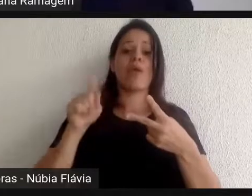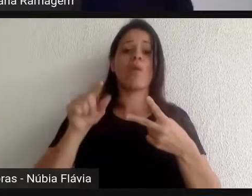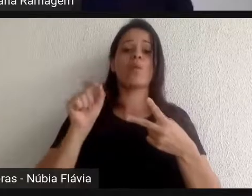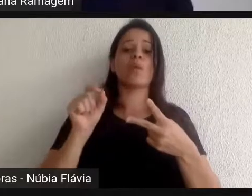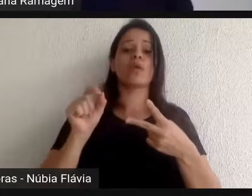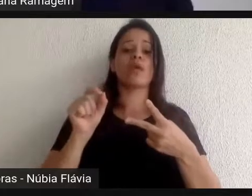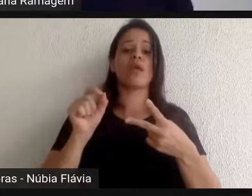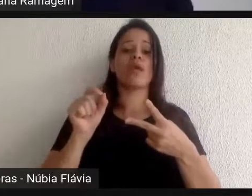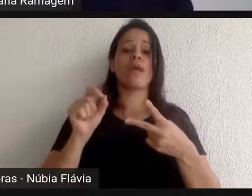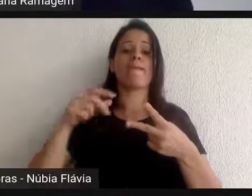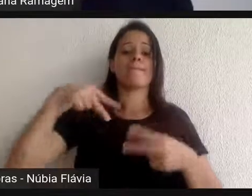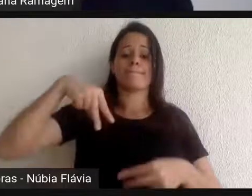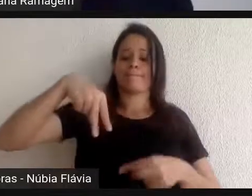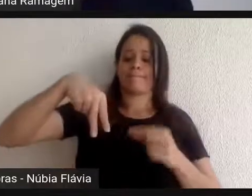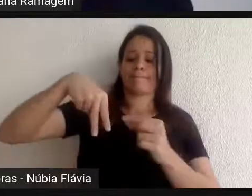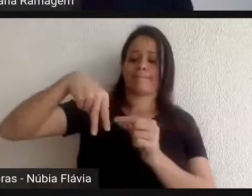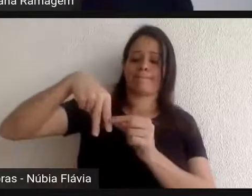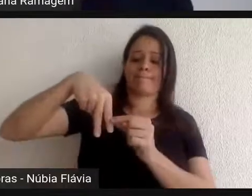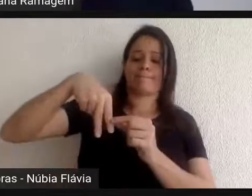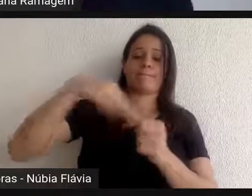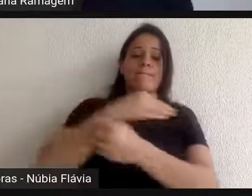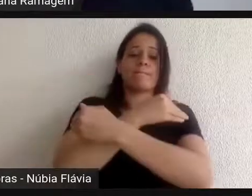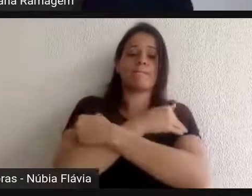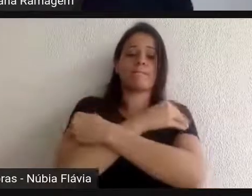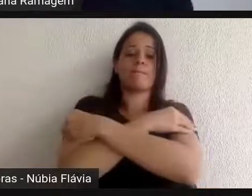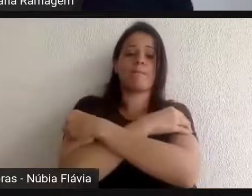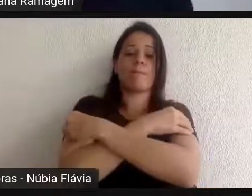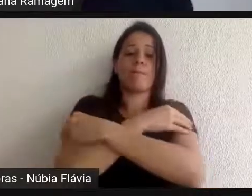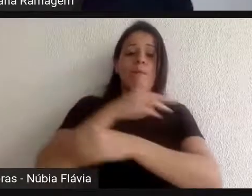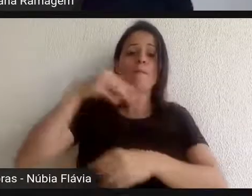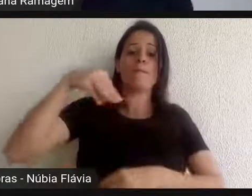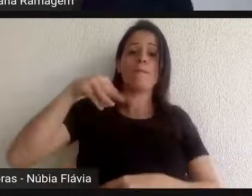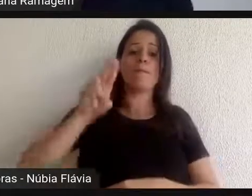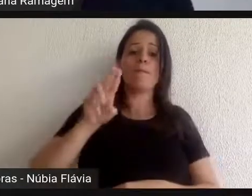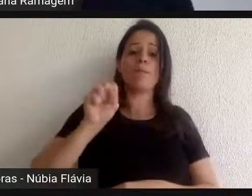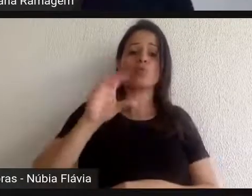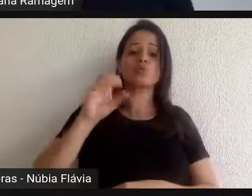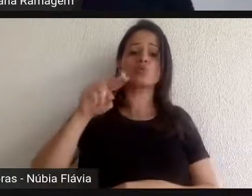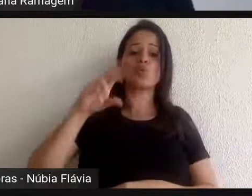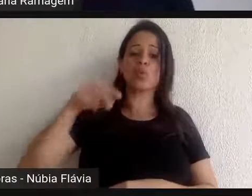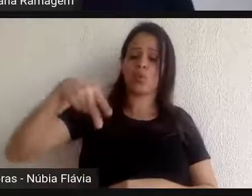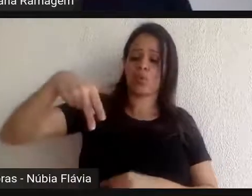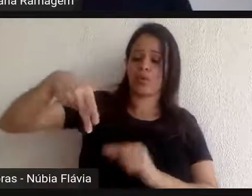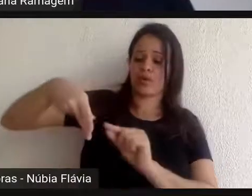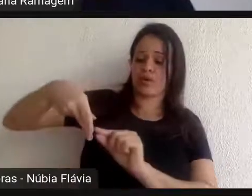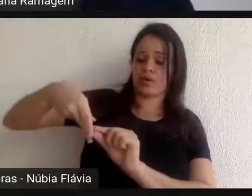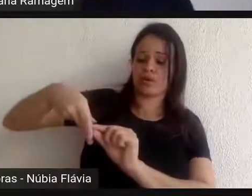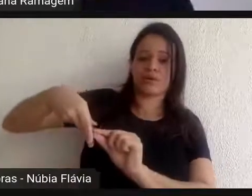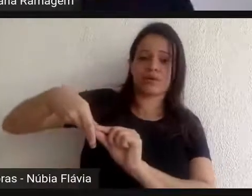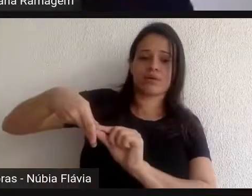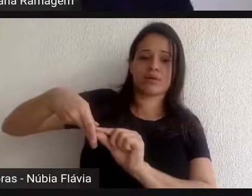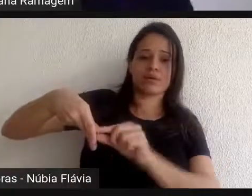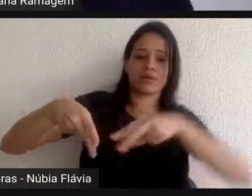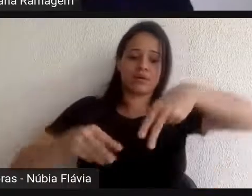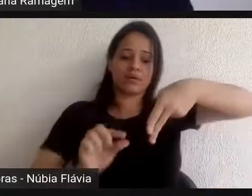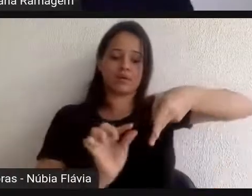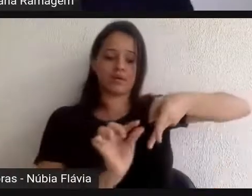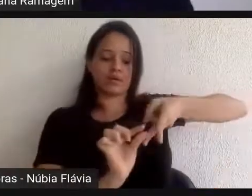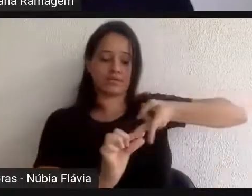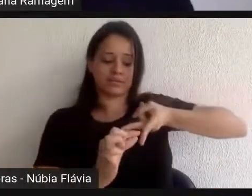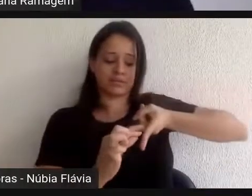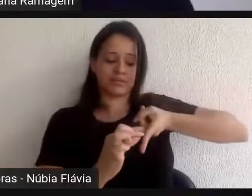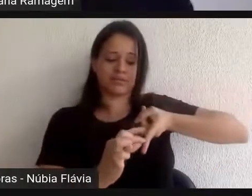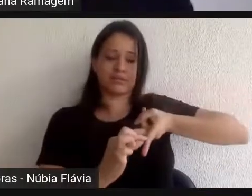dos membros inferiores, principalmente panturrilha, porque é ali que, durante a contração